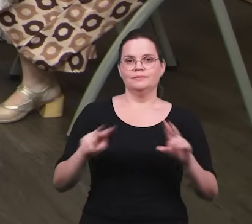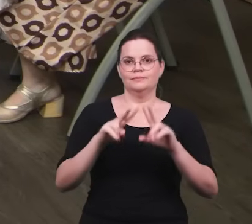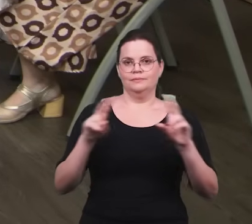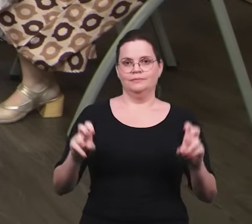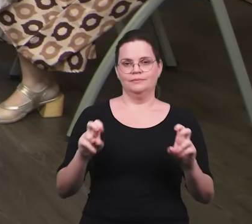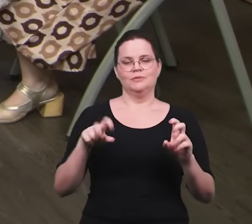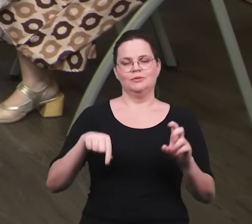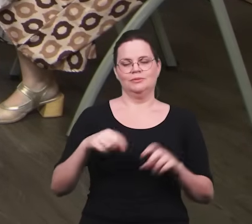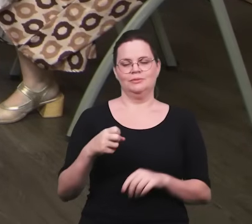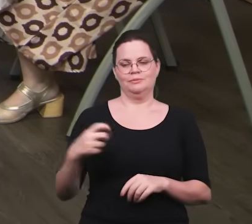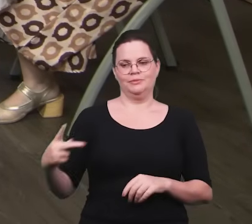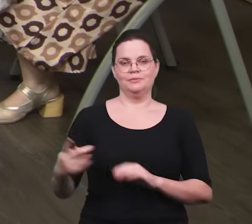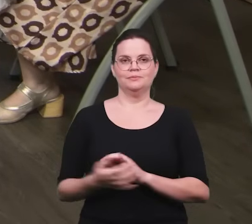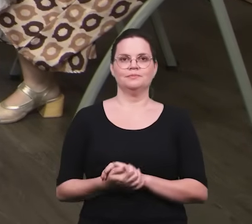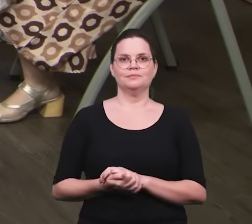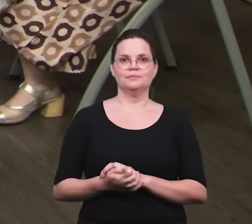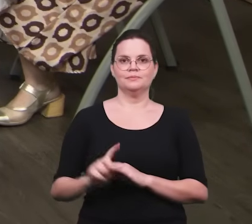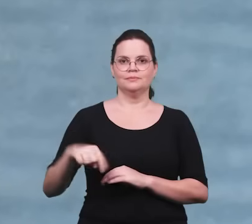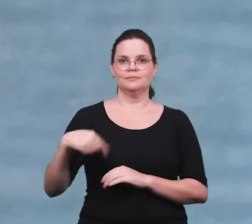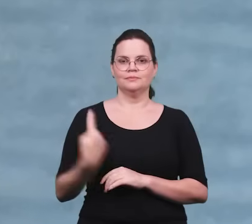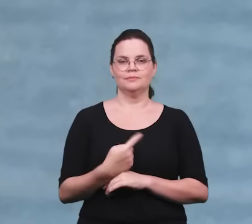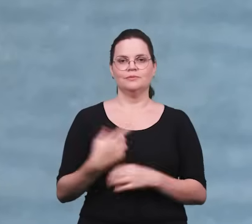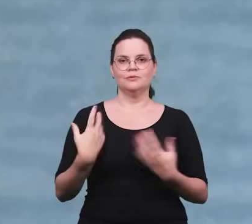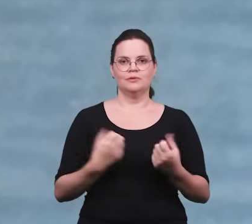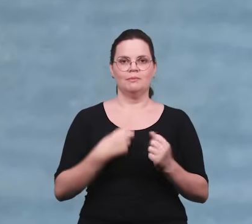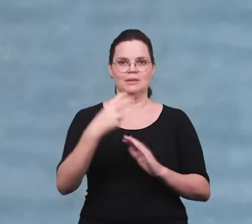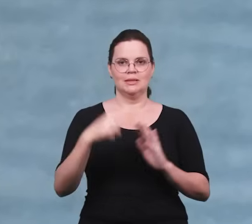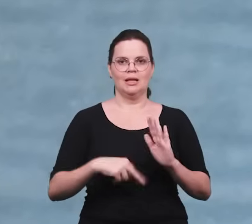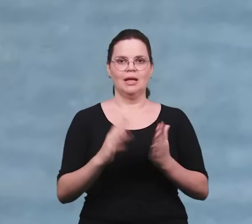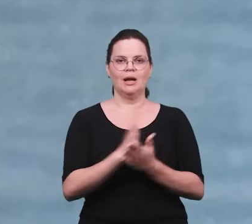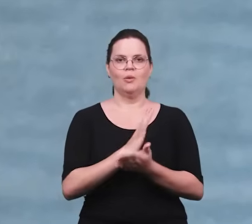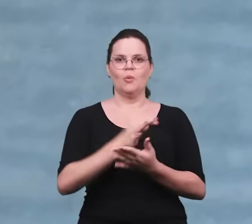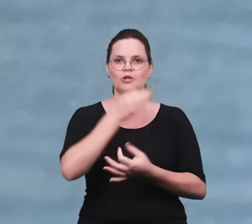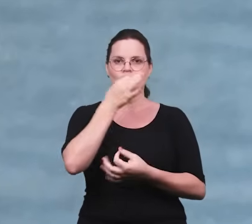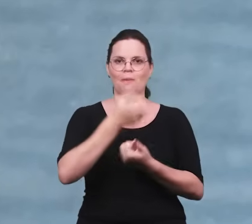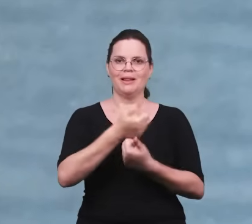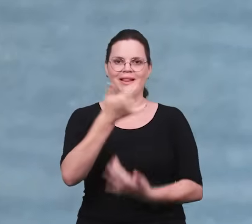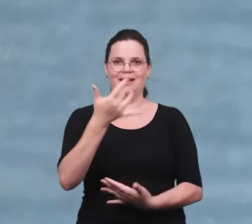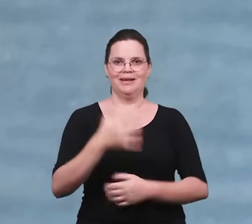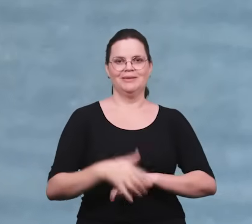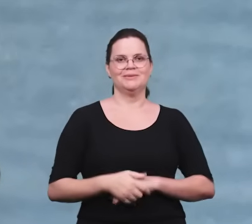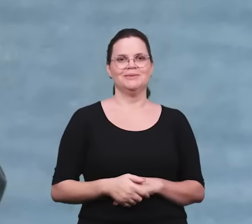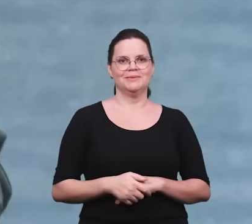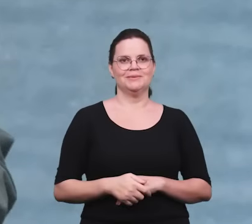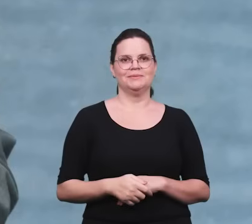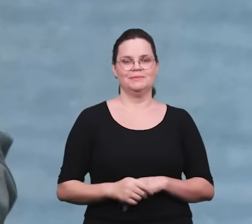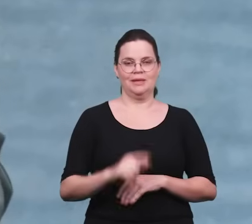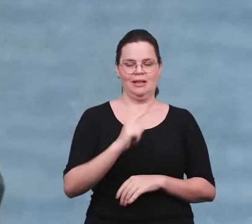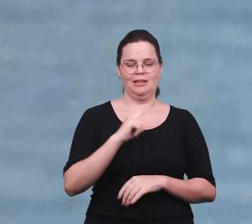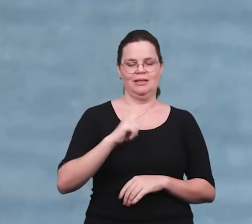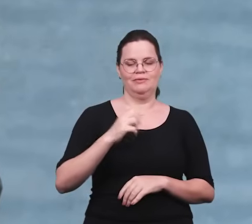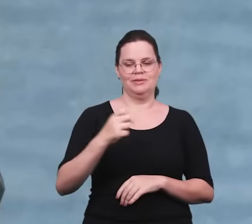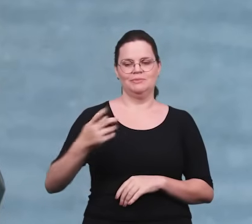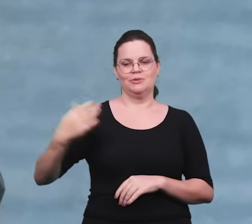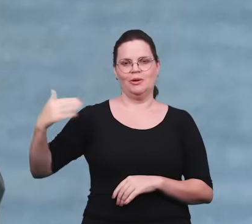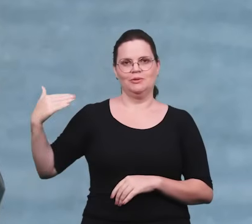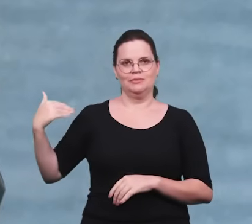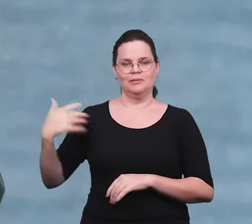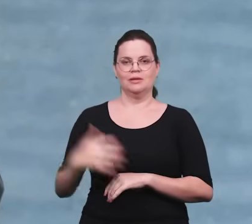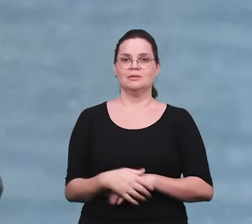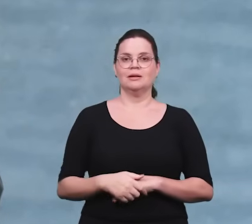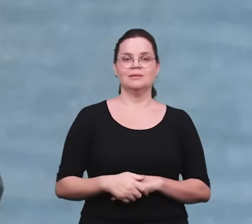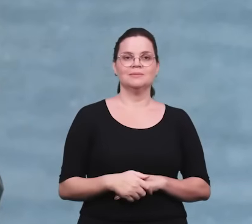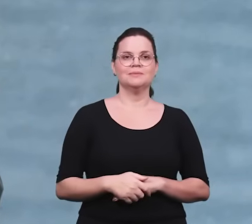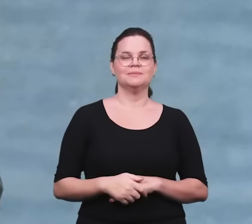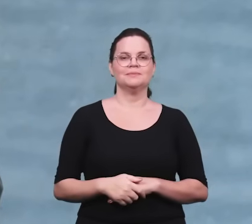edição. E a gente sempre faz questão de ler aqui uma participação que foi feita em um programa anterior,